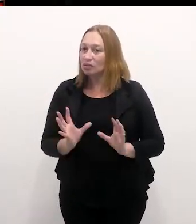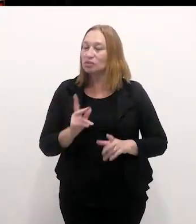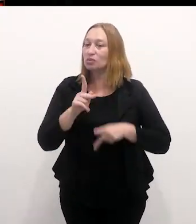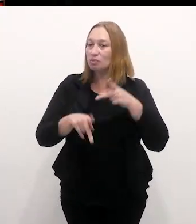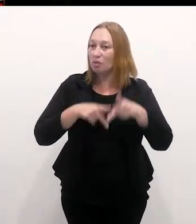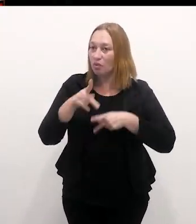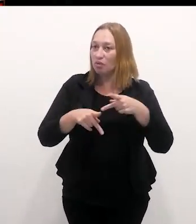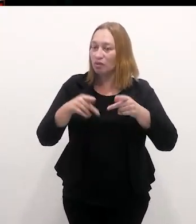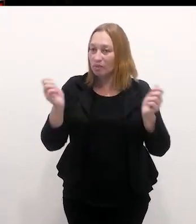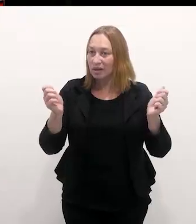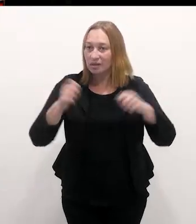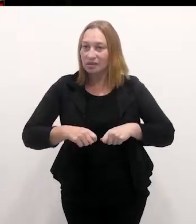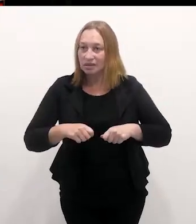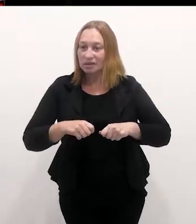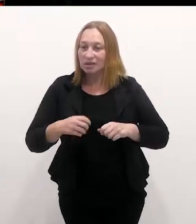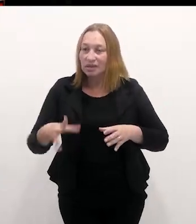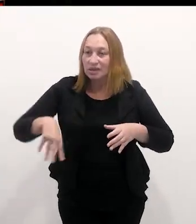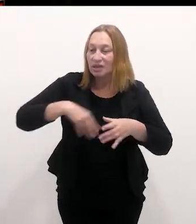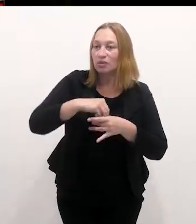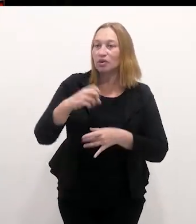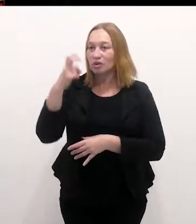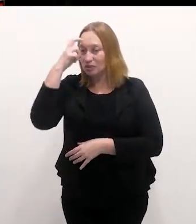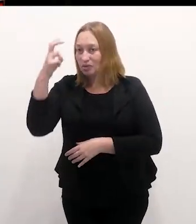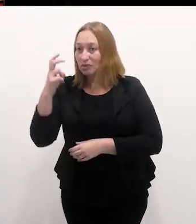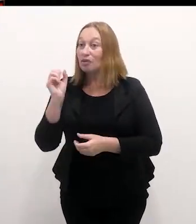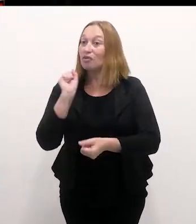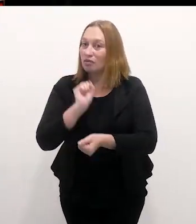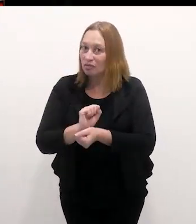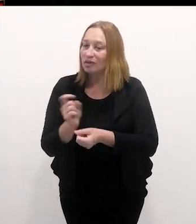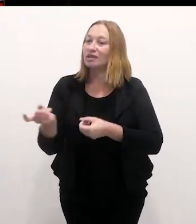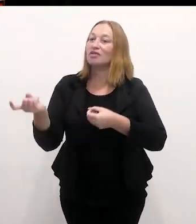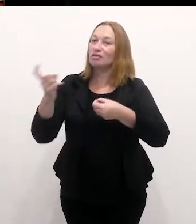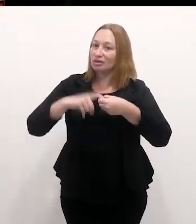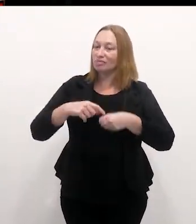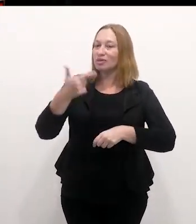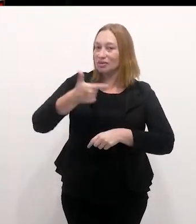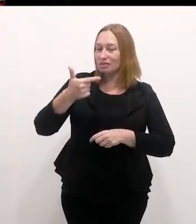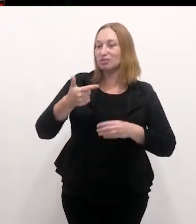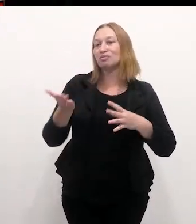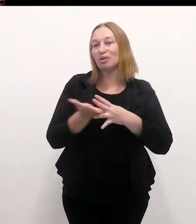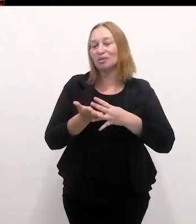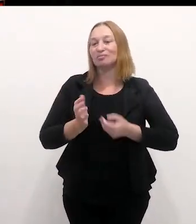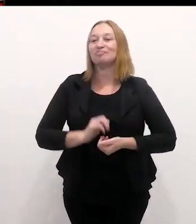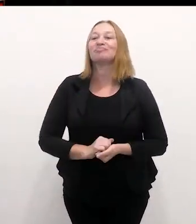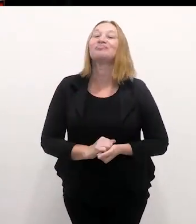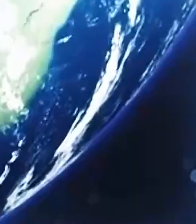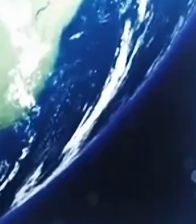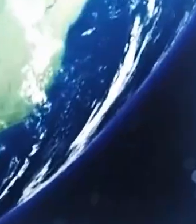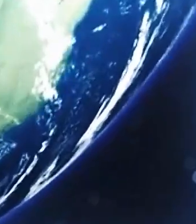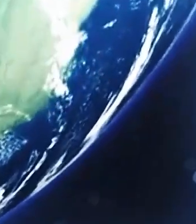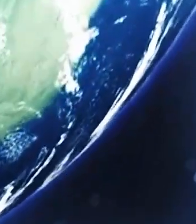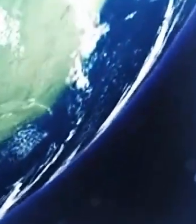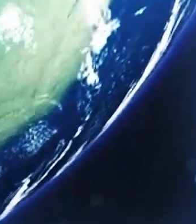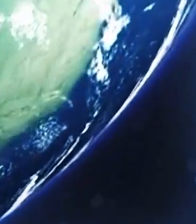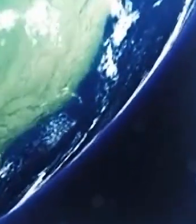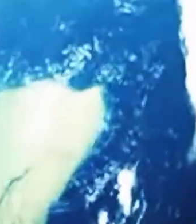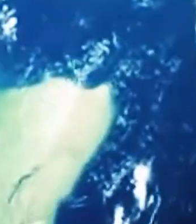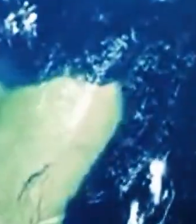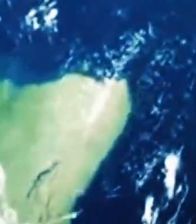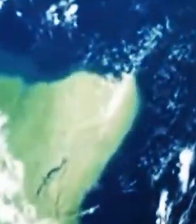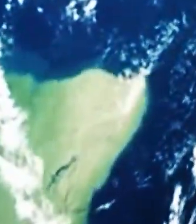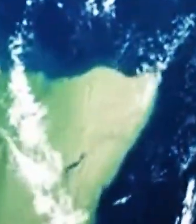desenvolvimento do nosso país enquanto nação, pela capacidade que tem de agregar culturas. Aguenta aí que voltamos no segundo bloco.